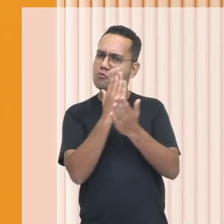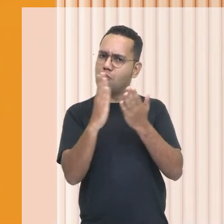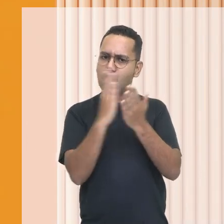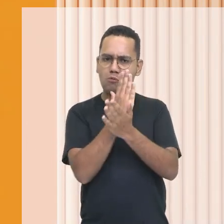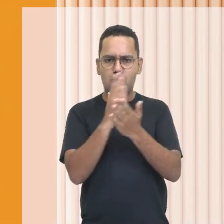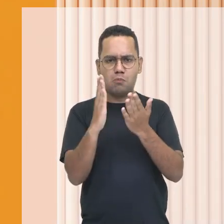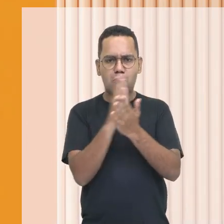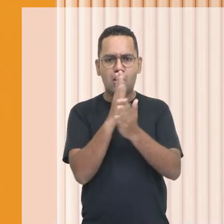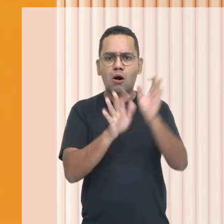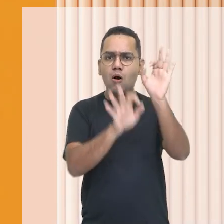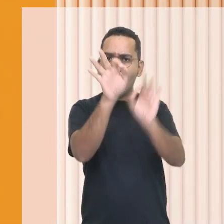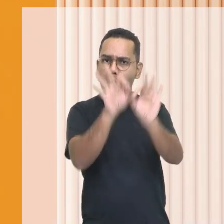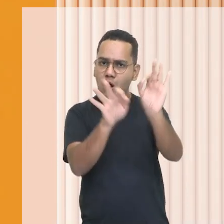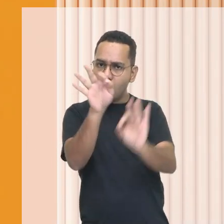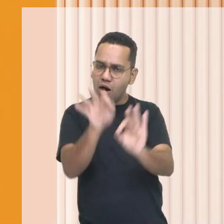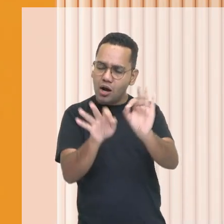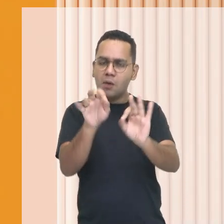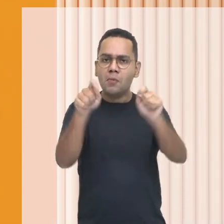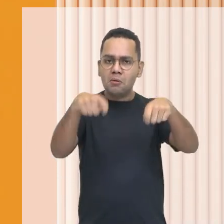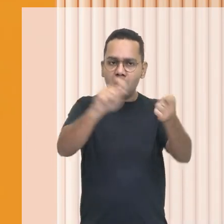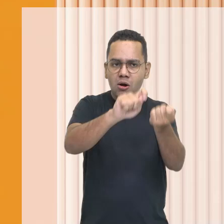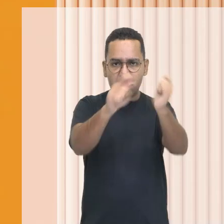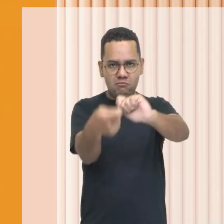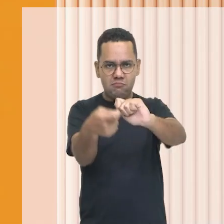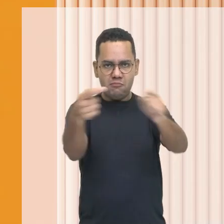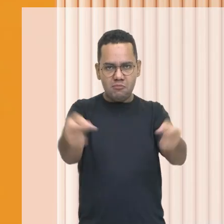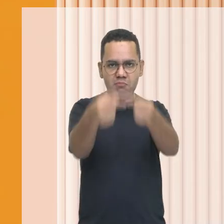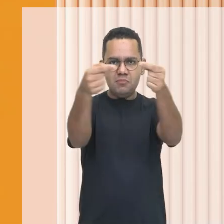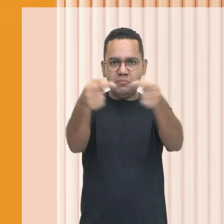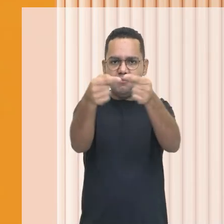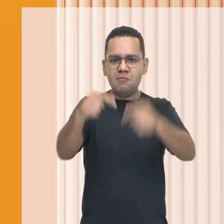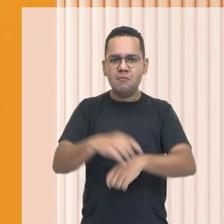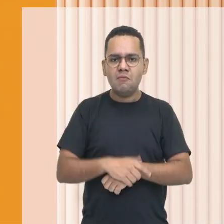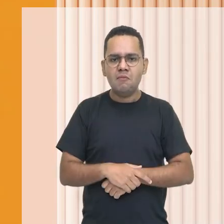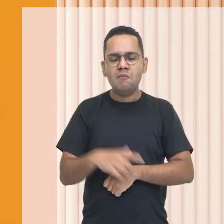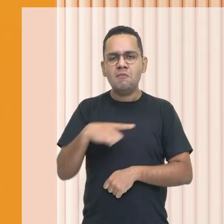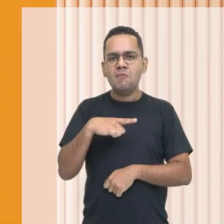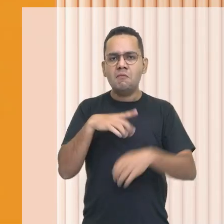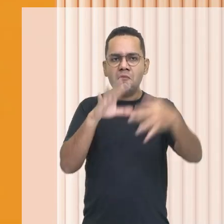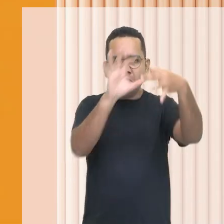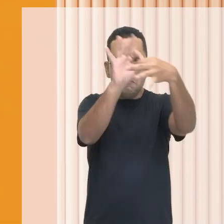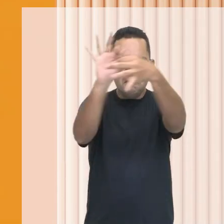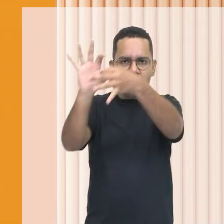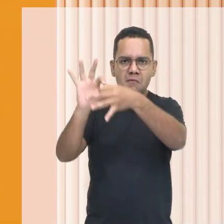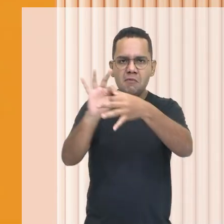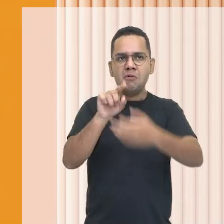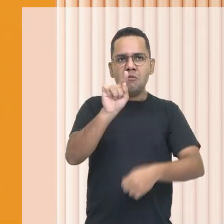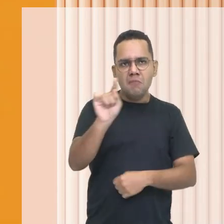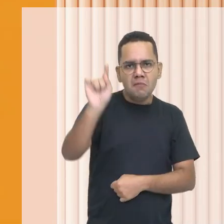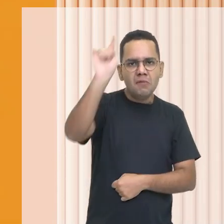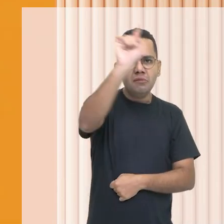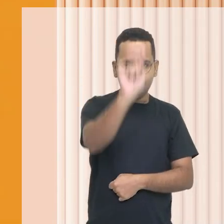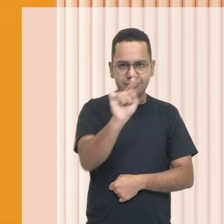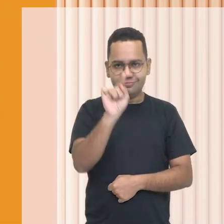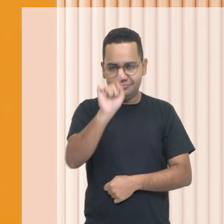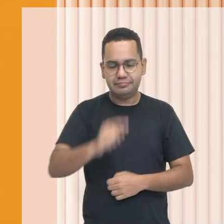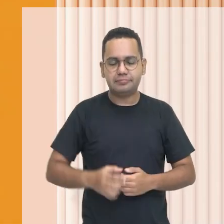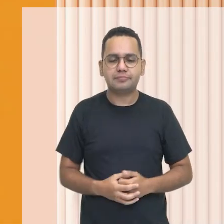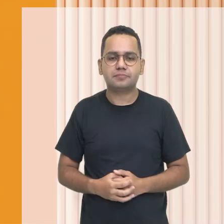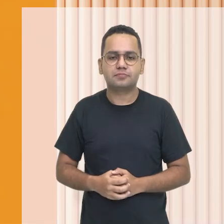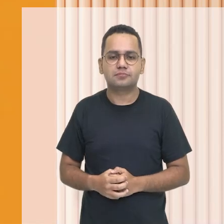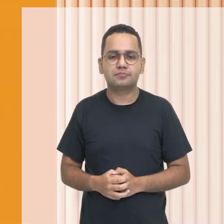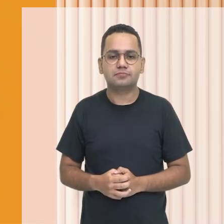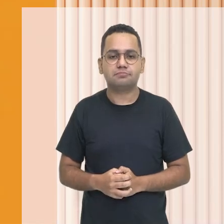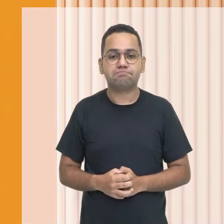voltadas para esse tipo de enquadramento, né, da questão da conexão do Brasil. E, ao final, né,